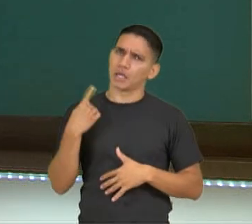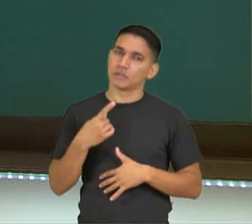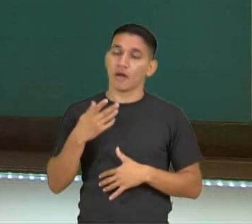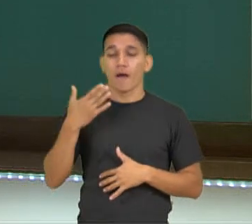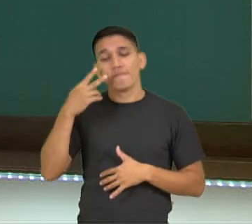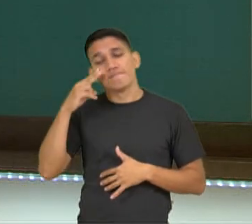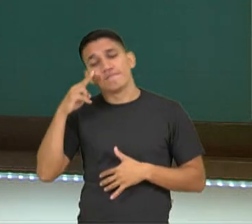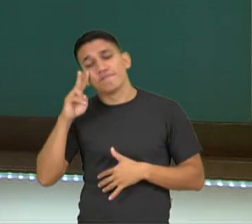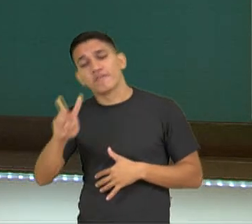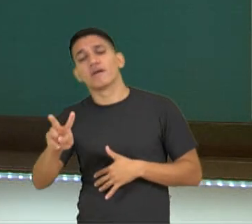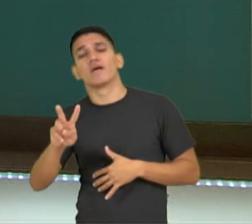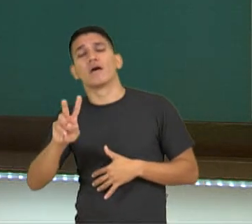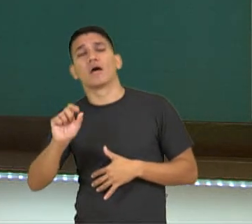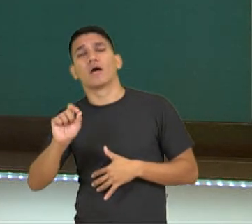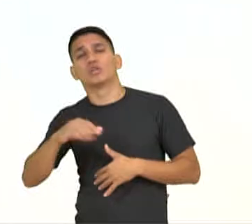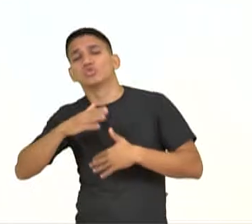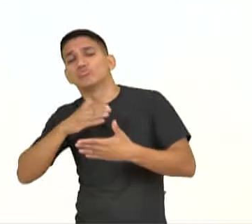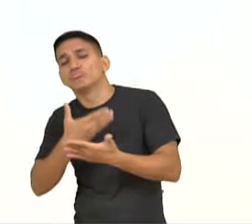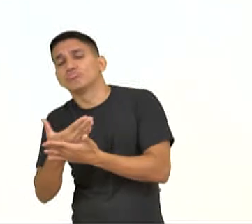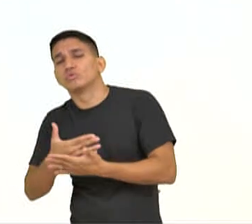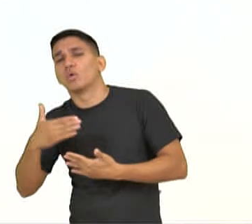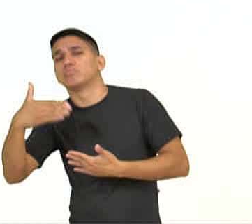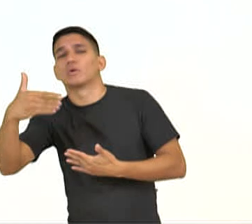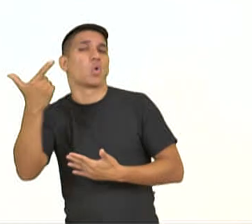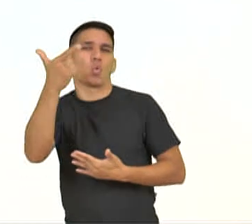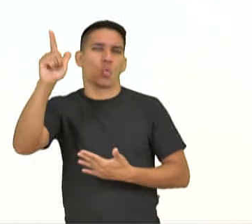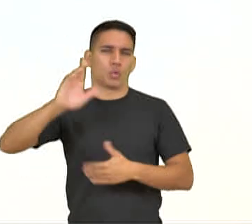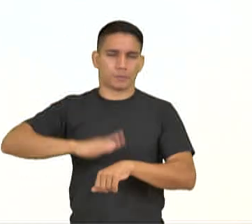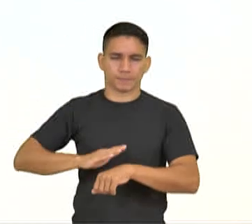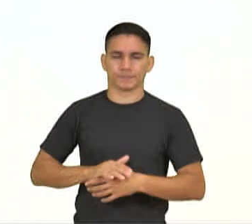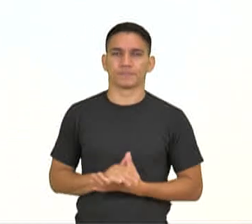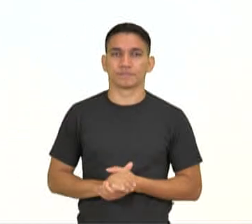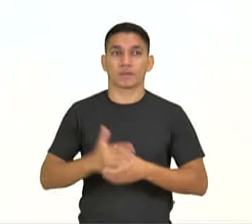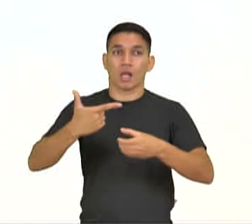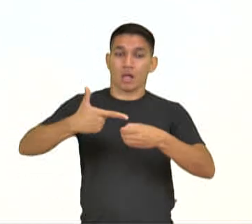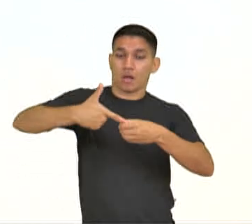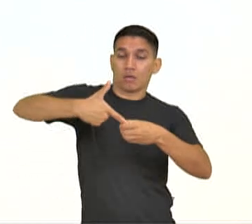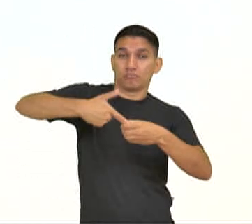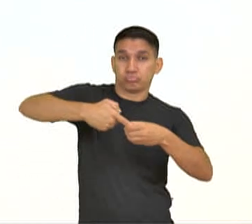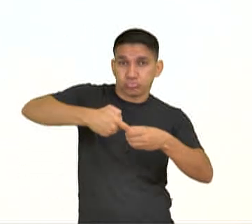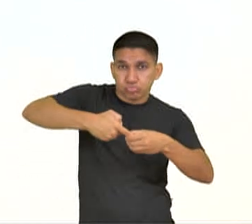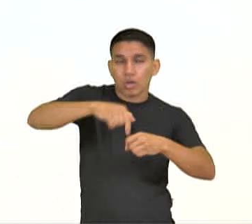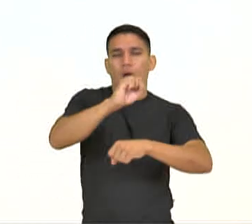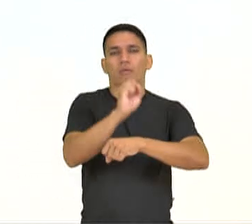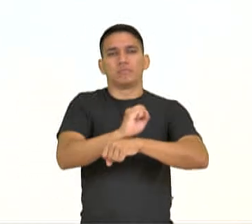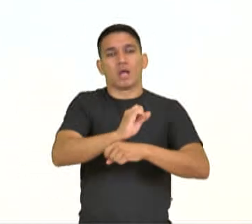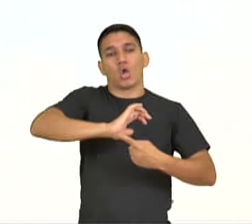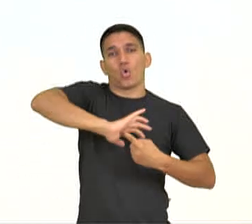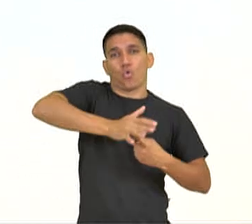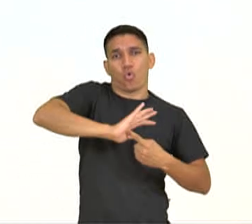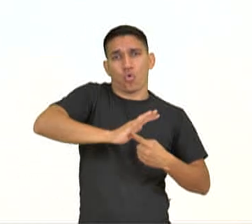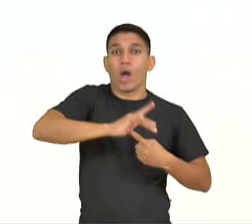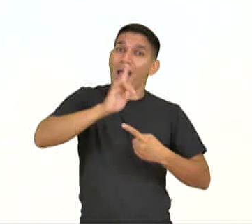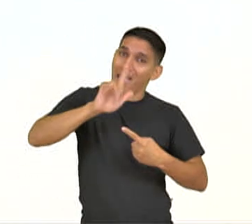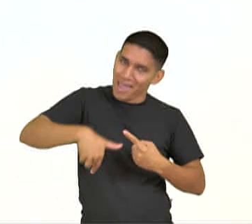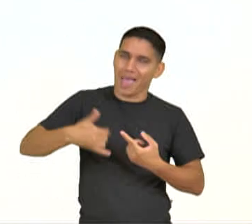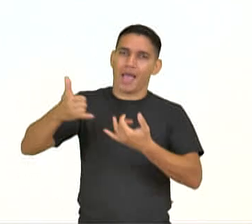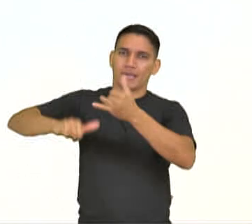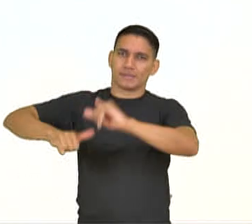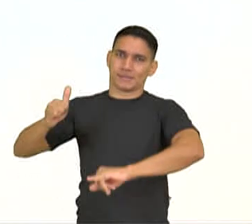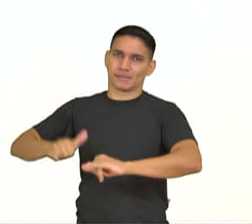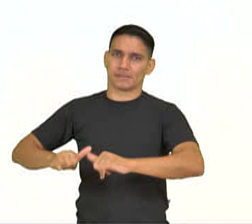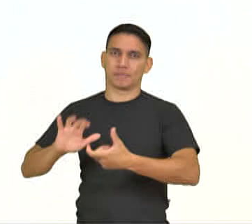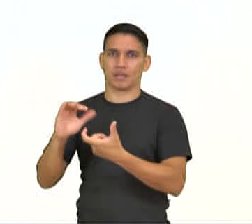em outro momento, tá? A queima do etanol nos motores. Sempre que você ouvir falar em queima, é químico, tá bom?